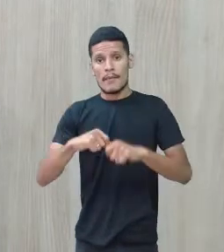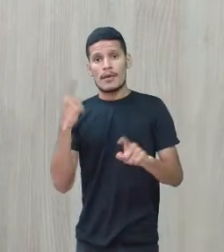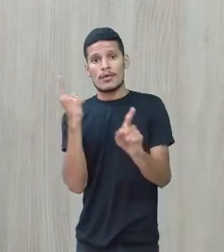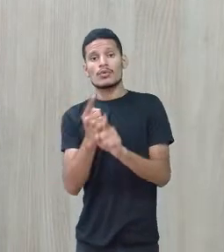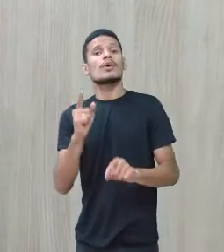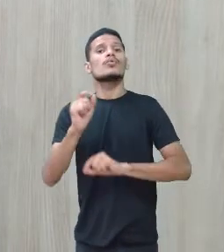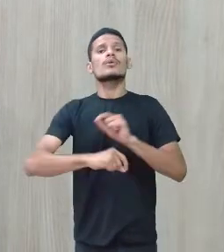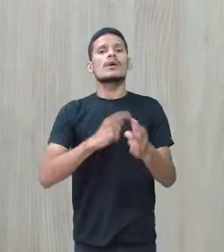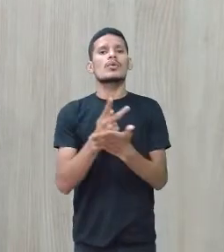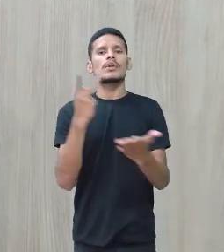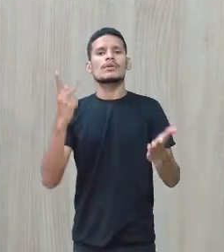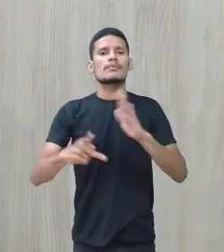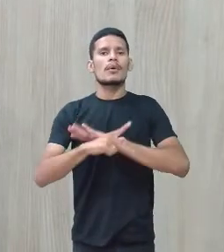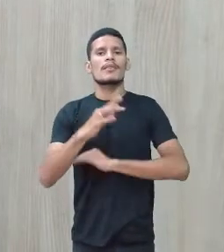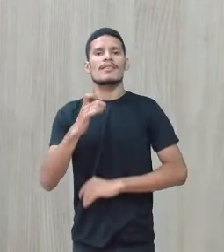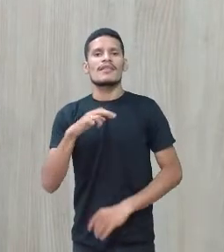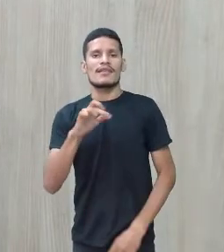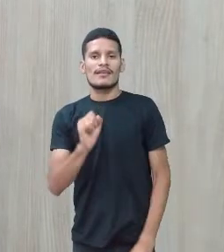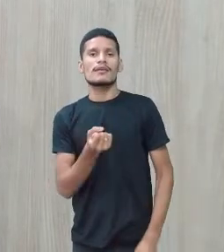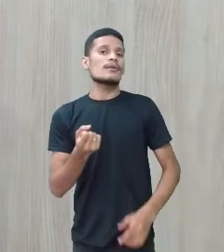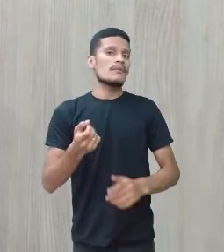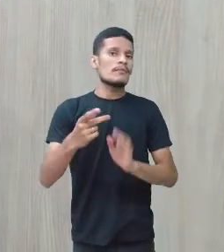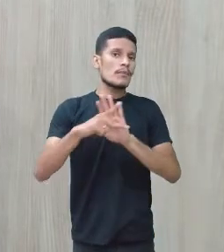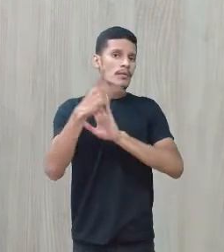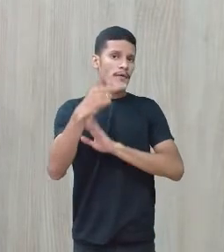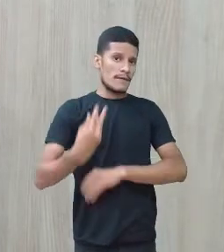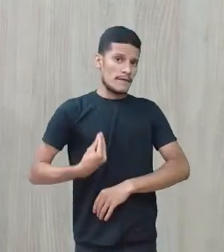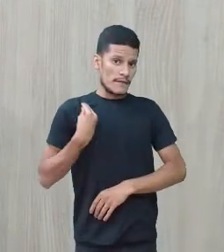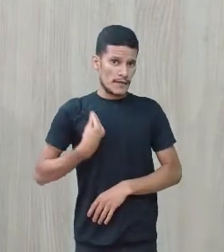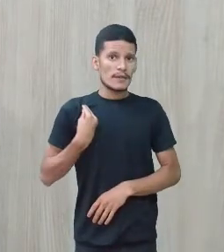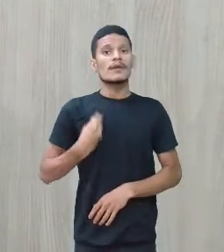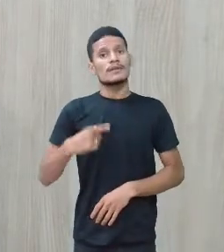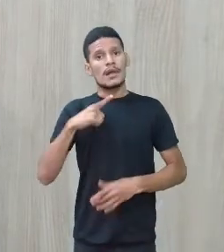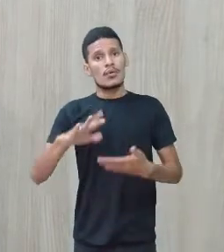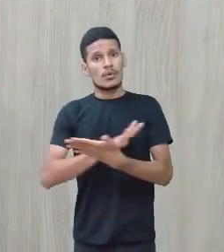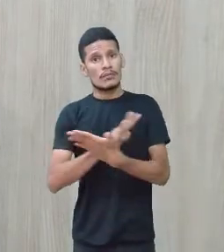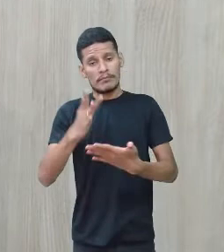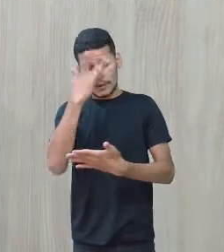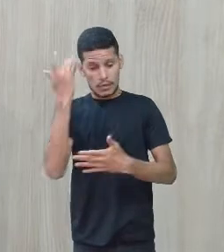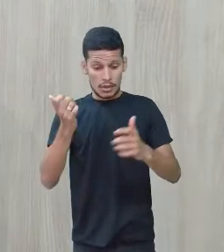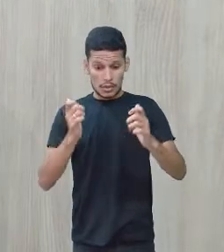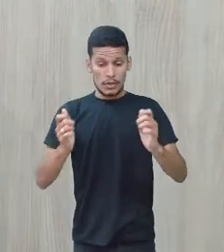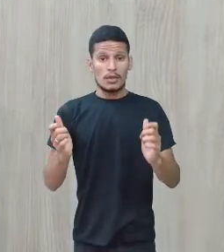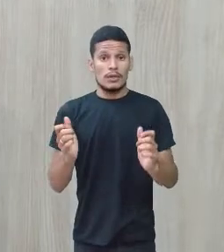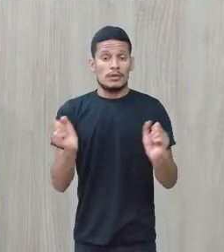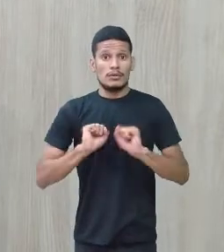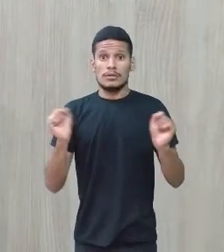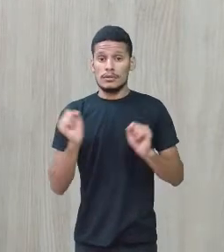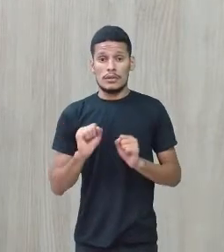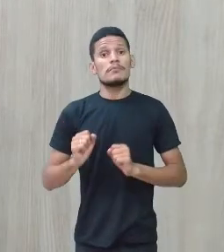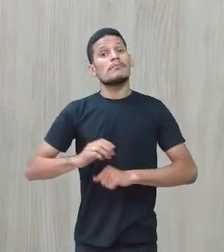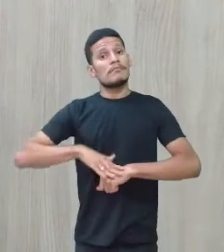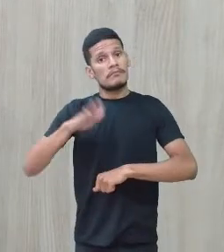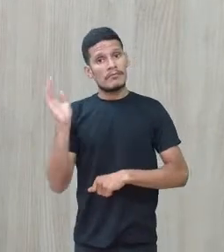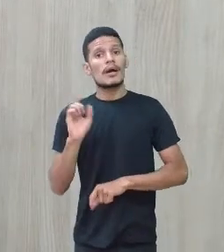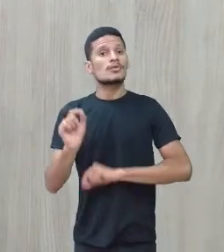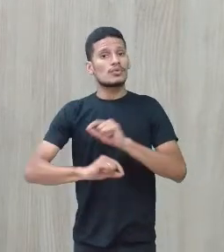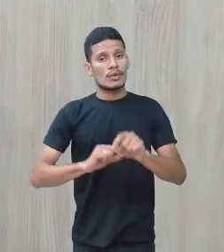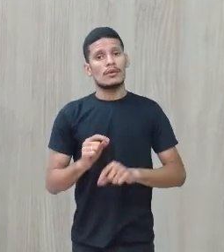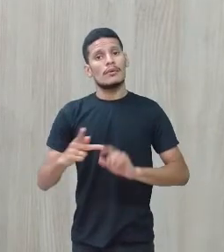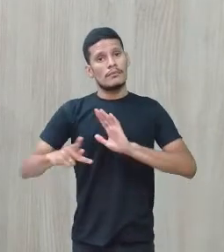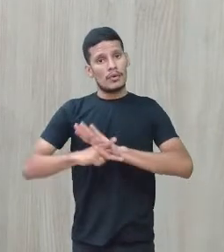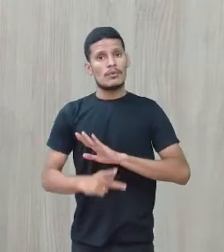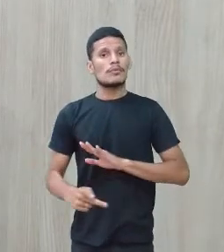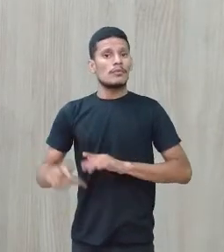está causando aquele ticket. Existem pessoas em situação de alto estresse que aumentam mais ainda os tickets. A